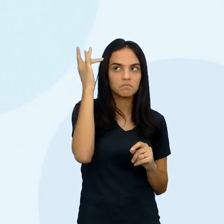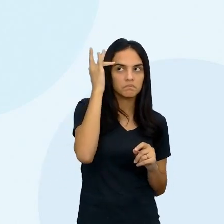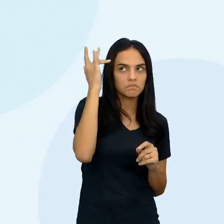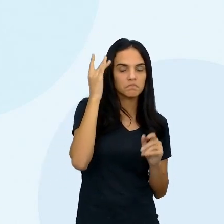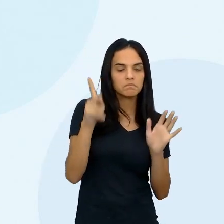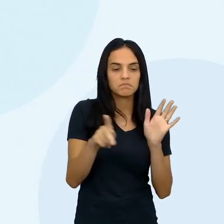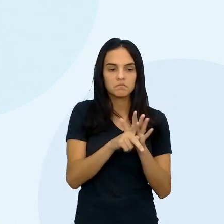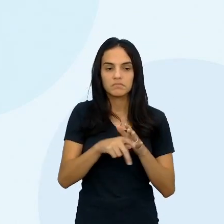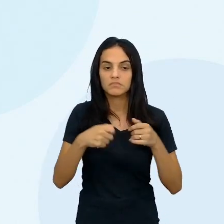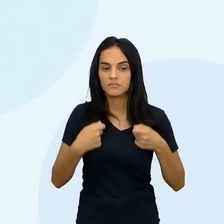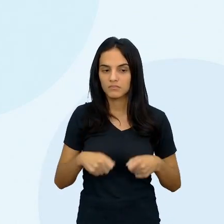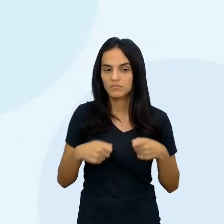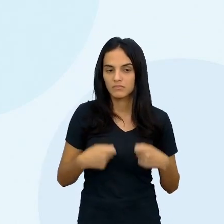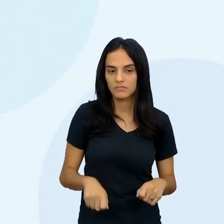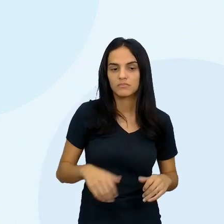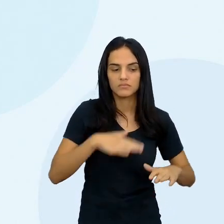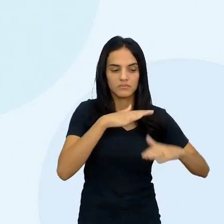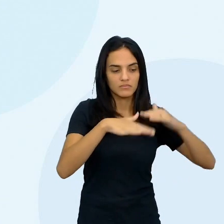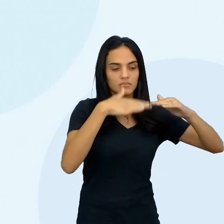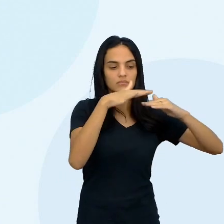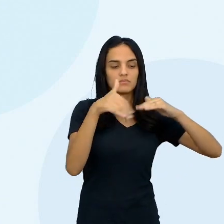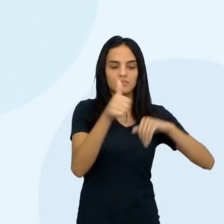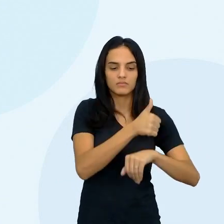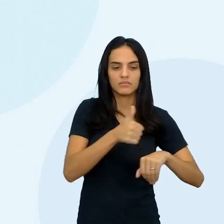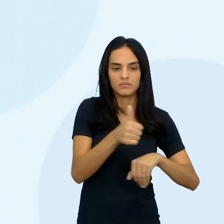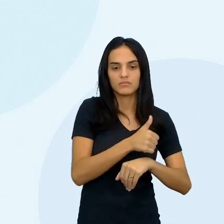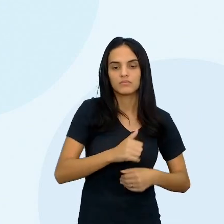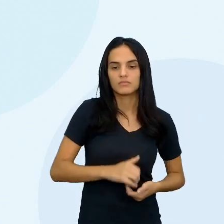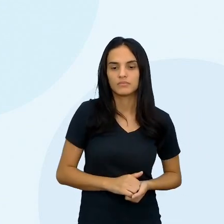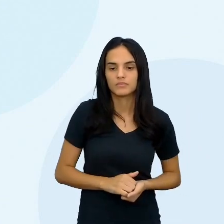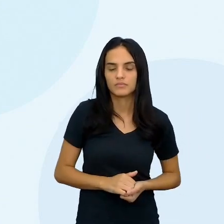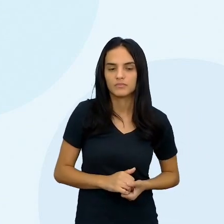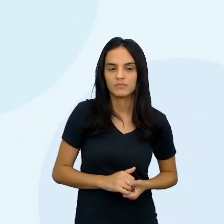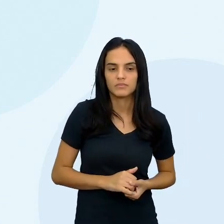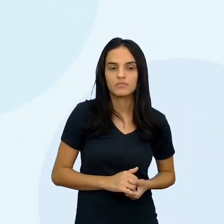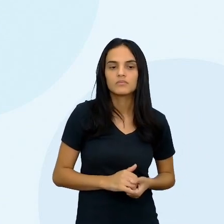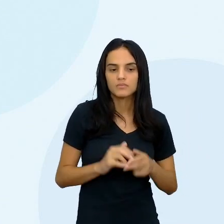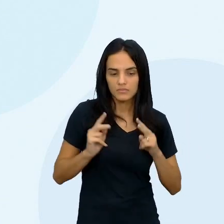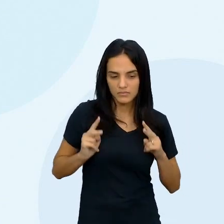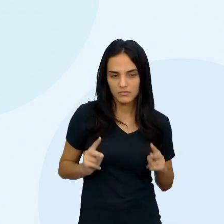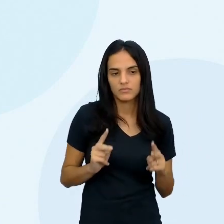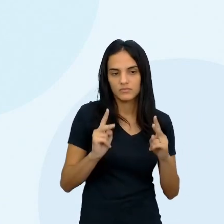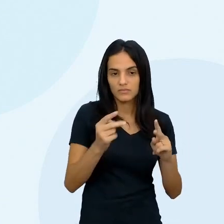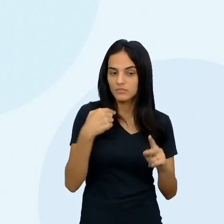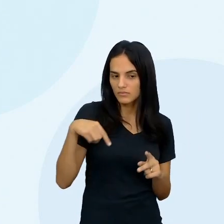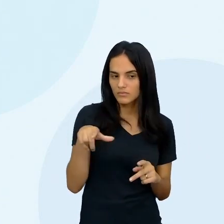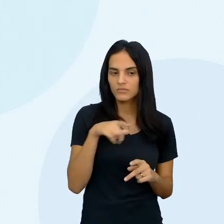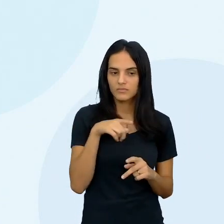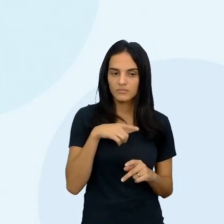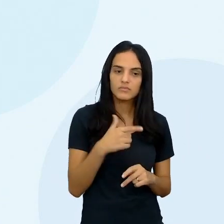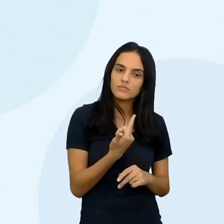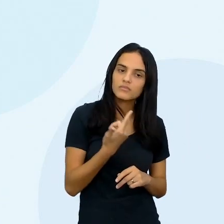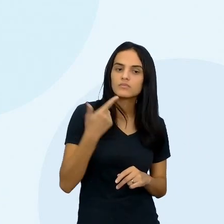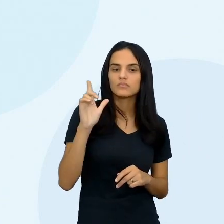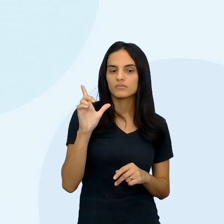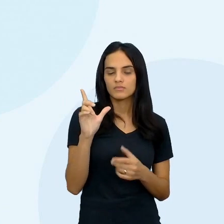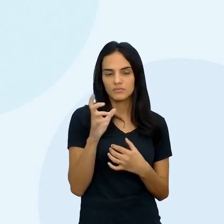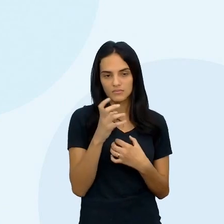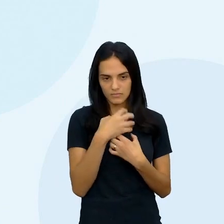próprias necessidades de desenvolvimento profissional. Continuando, nós temos então, a próxima coisa seria